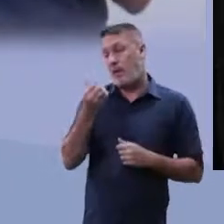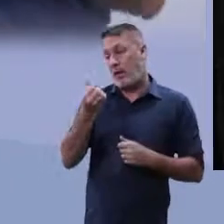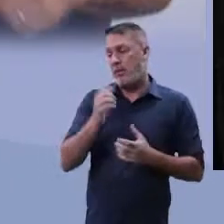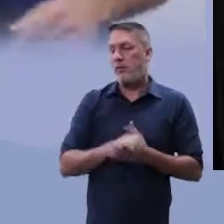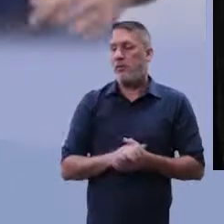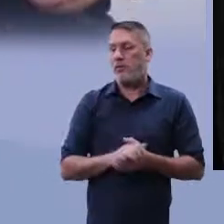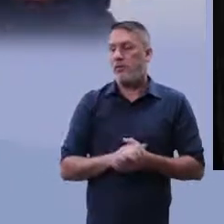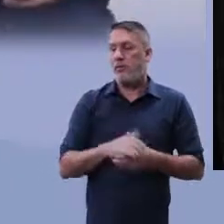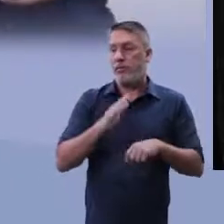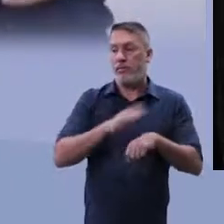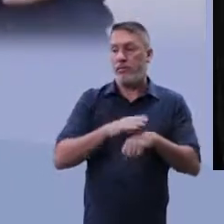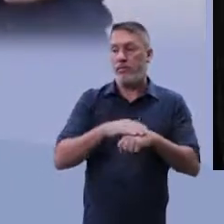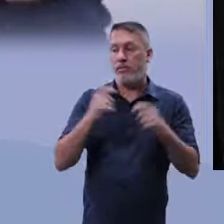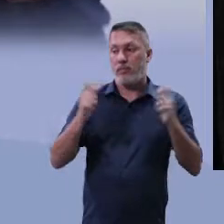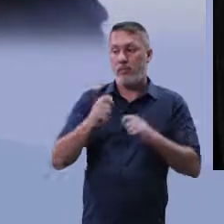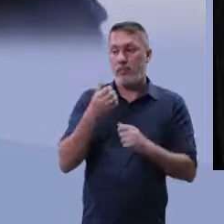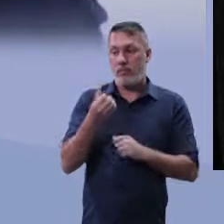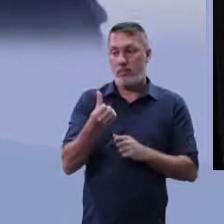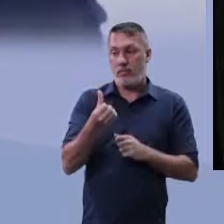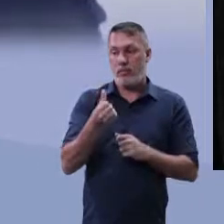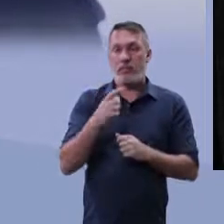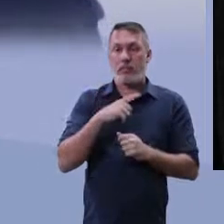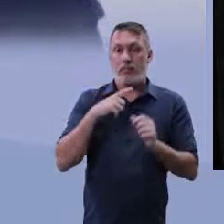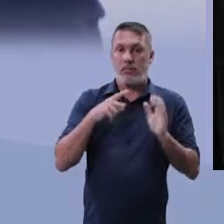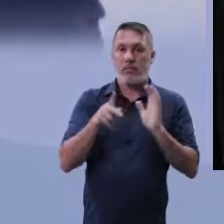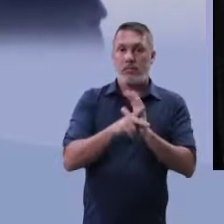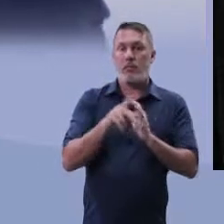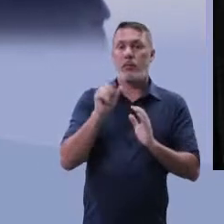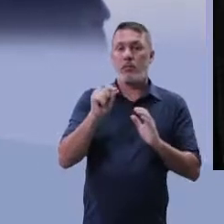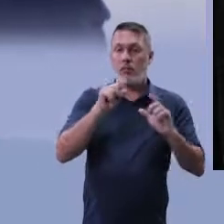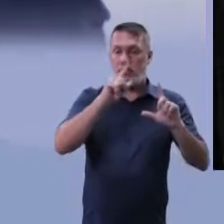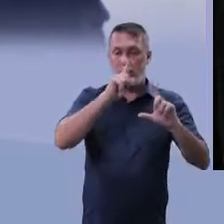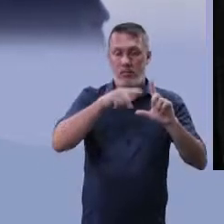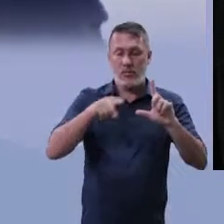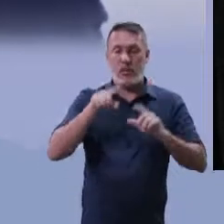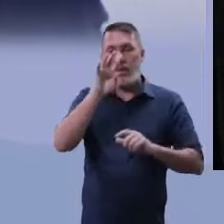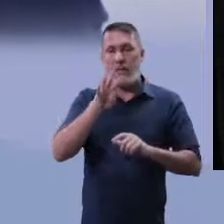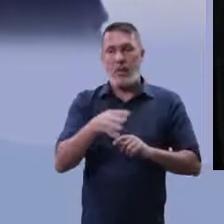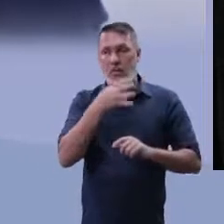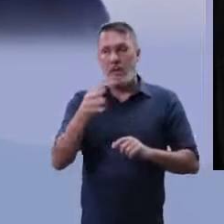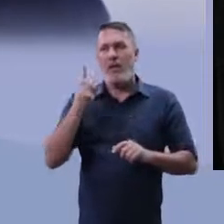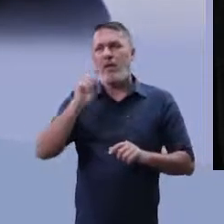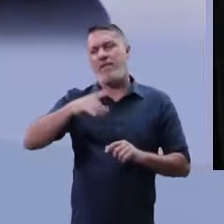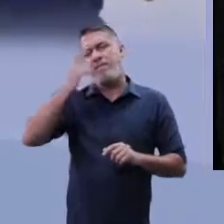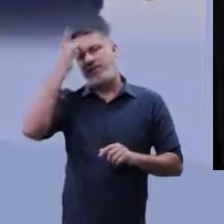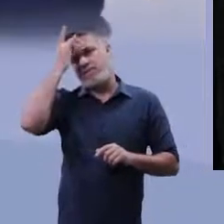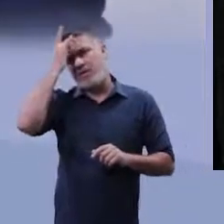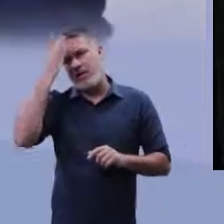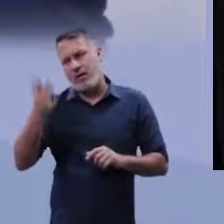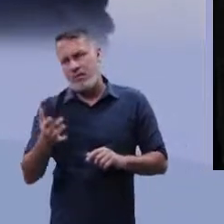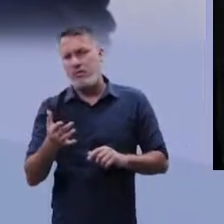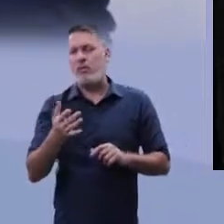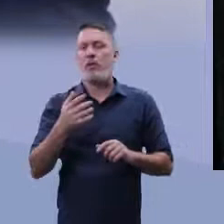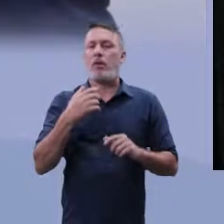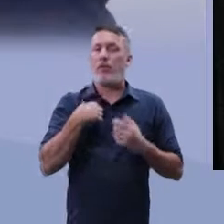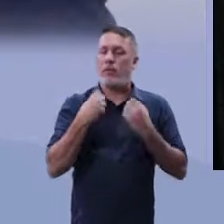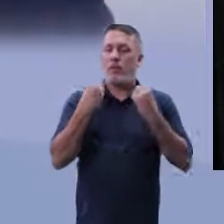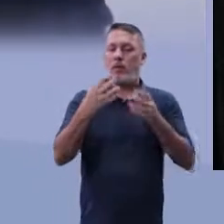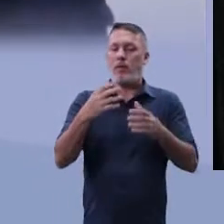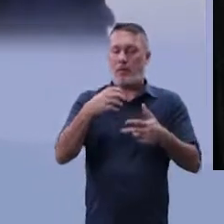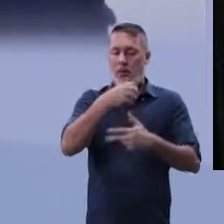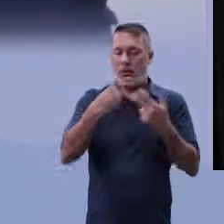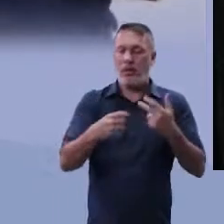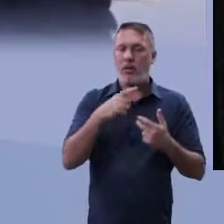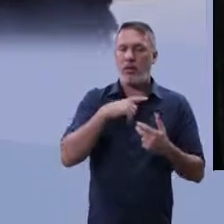hacker, vamos na competência 6. Uma questão na competência 6, gráficos e tabelas. A competência é bem fácil, eles vão te